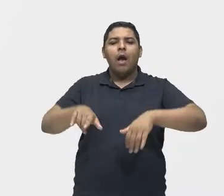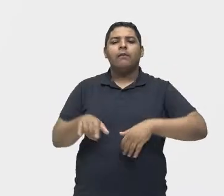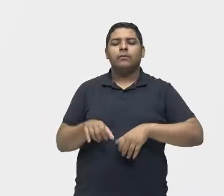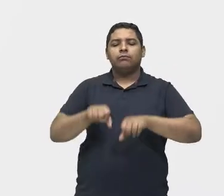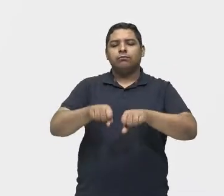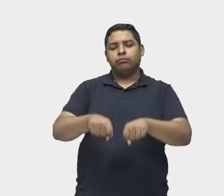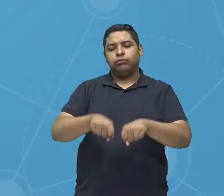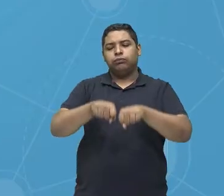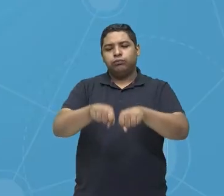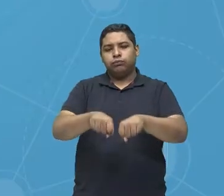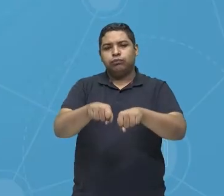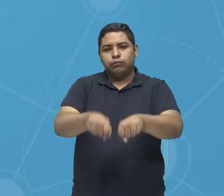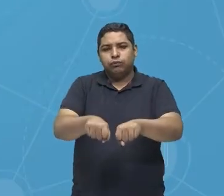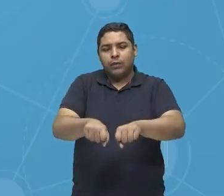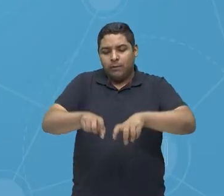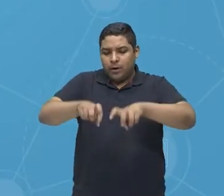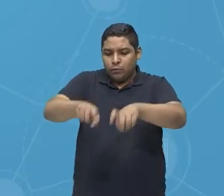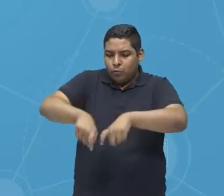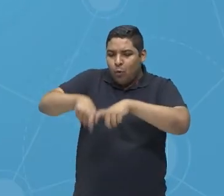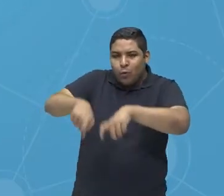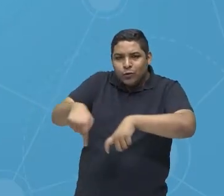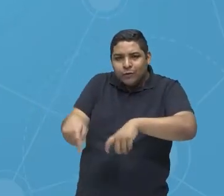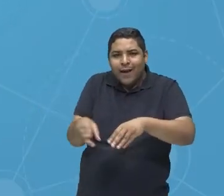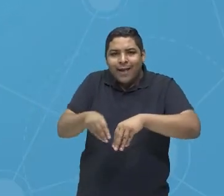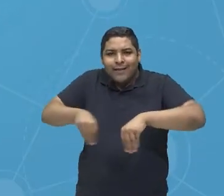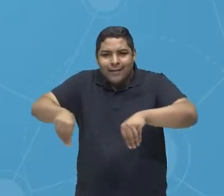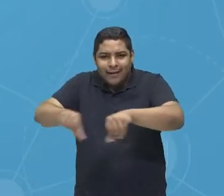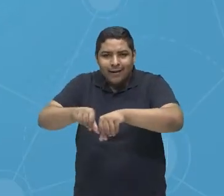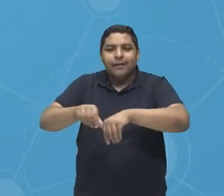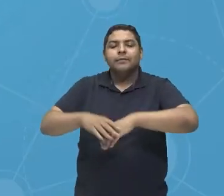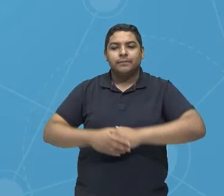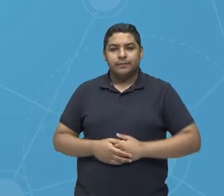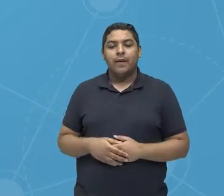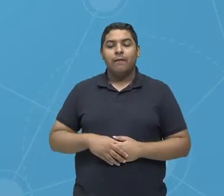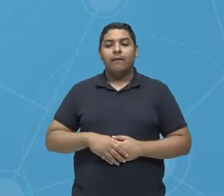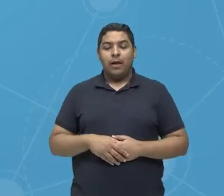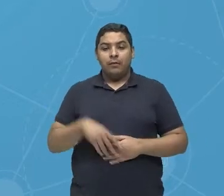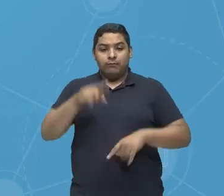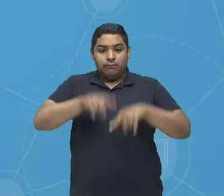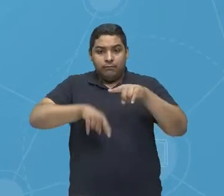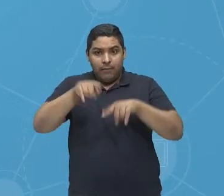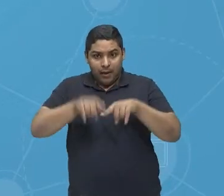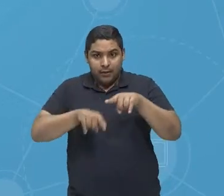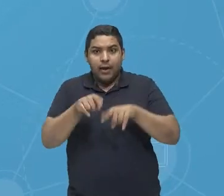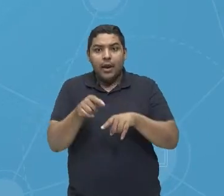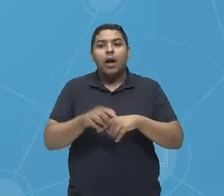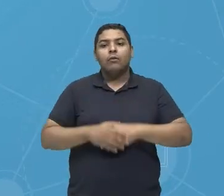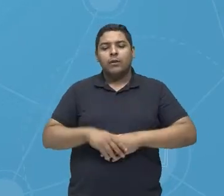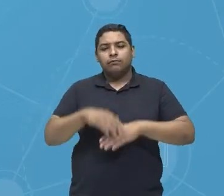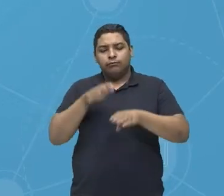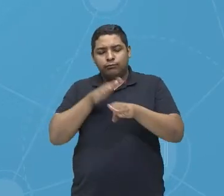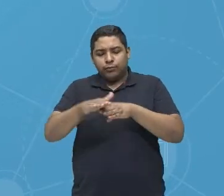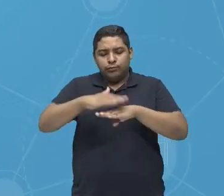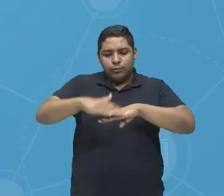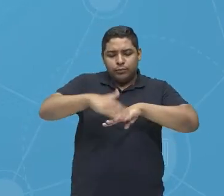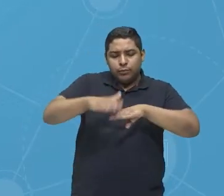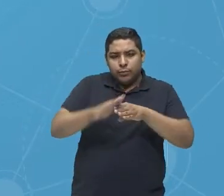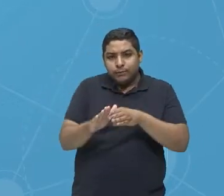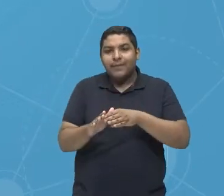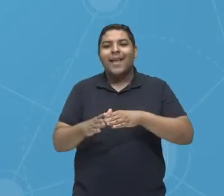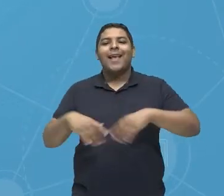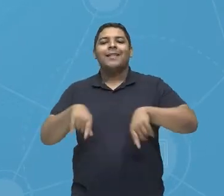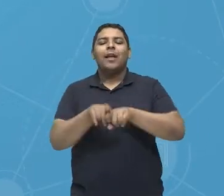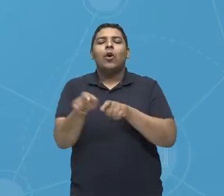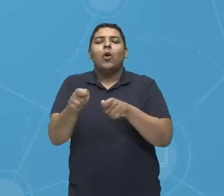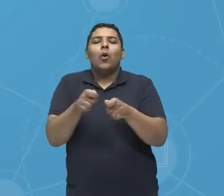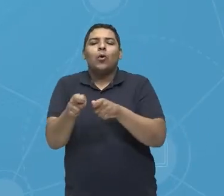dos Metais, ele vai trabalhar os seus utensílios, ele vai fabricar esses utensílios. Já tem também o quê? O domínio do fogo, não é